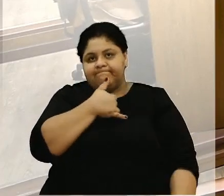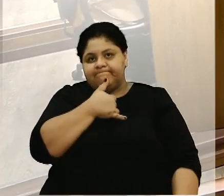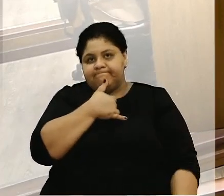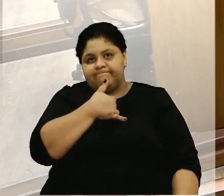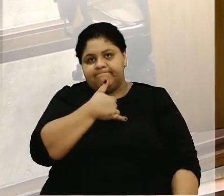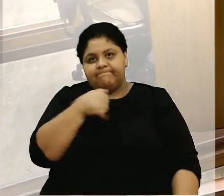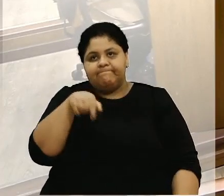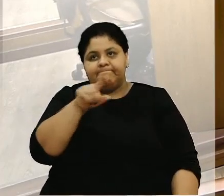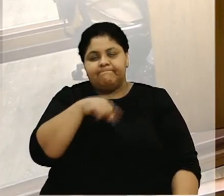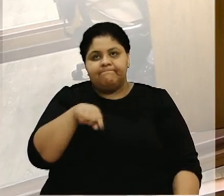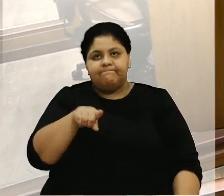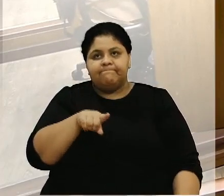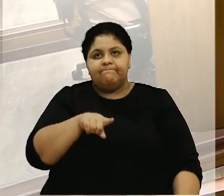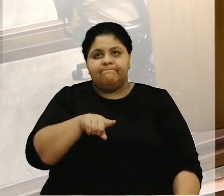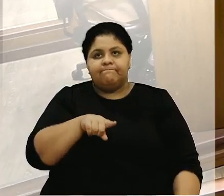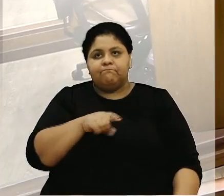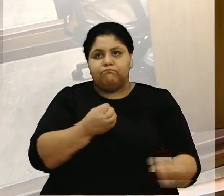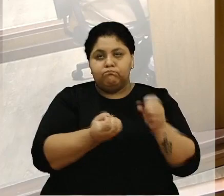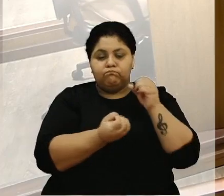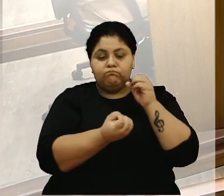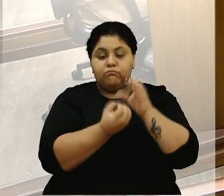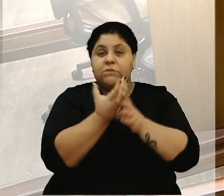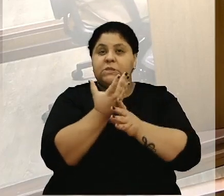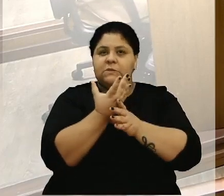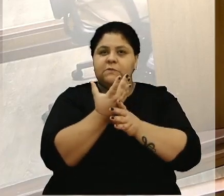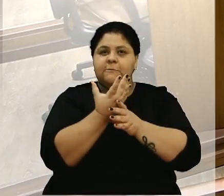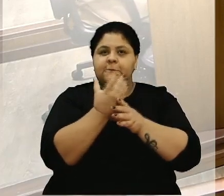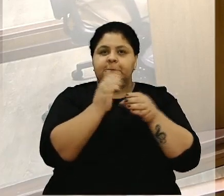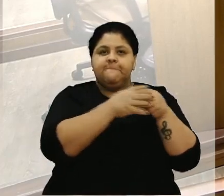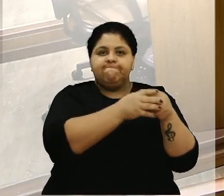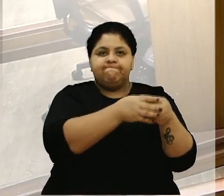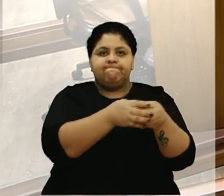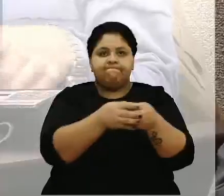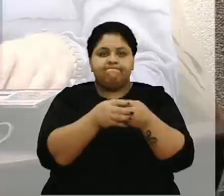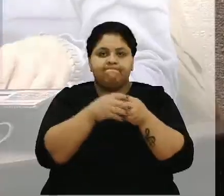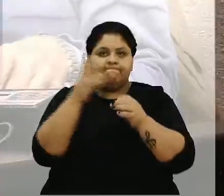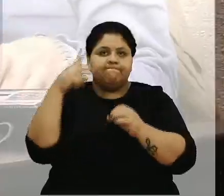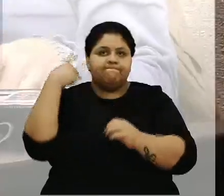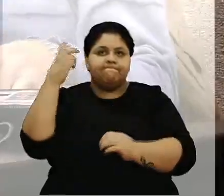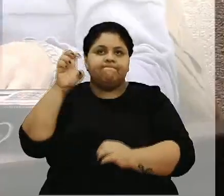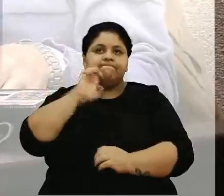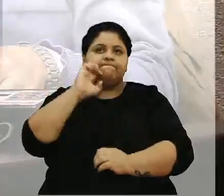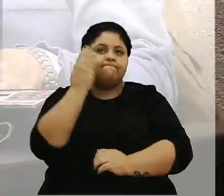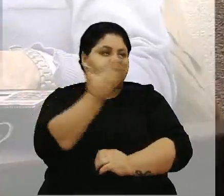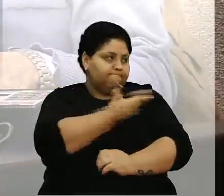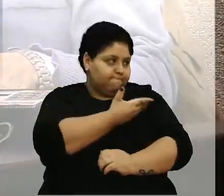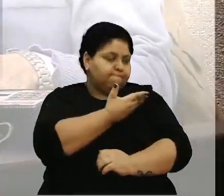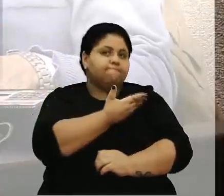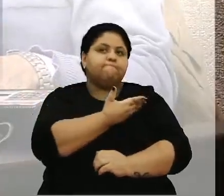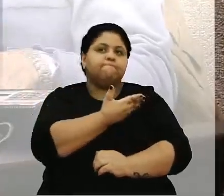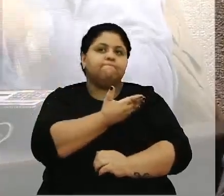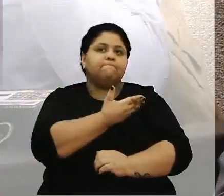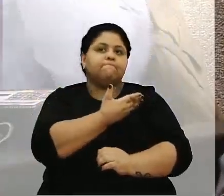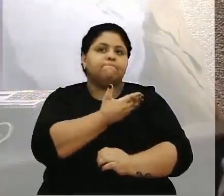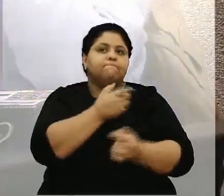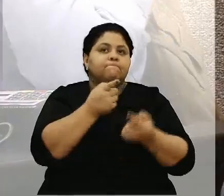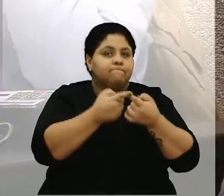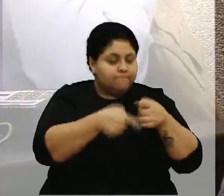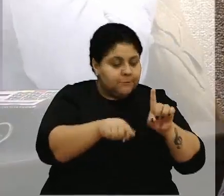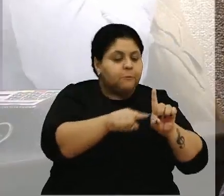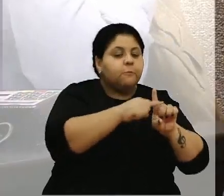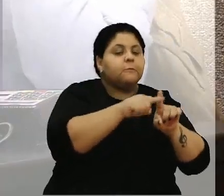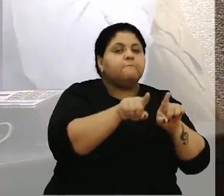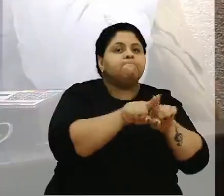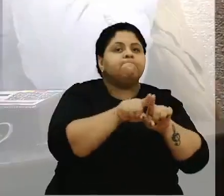gente está criando essa frente, vereadora Estela, mas positivamente também, ao mesmo tempo,